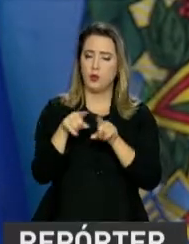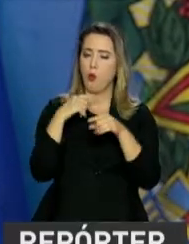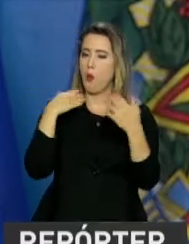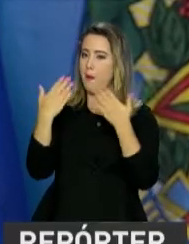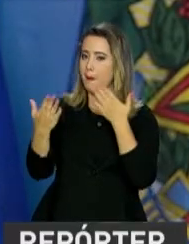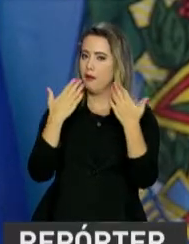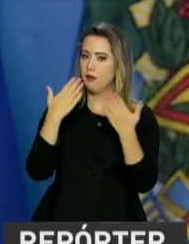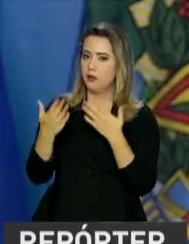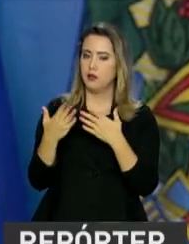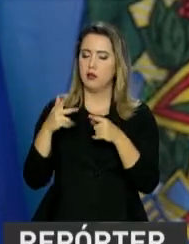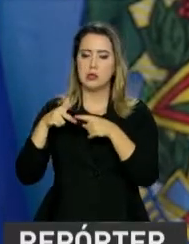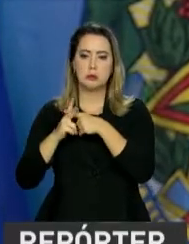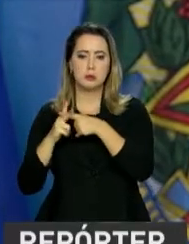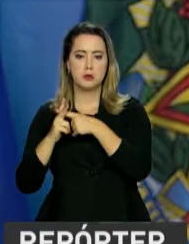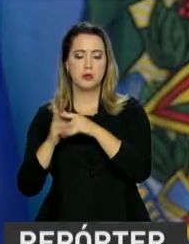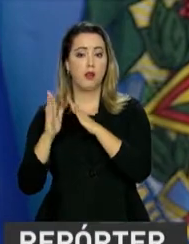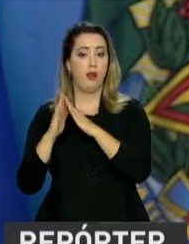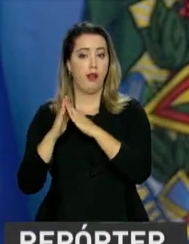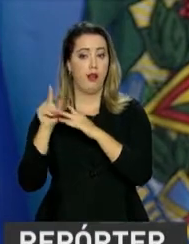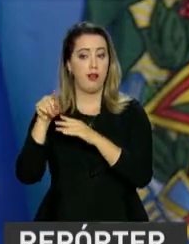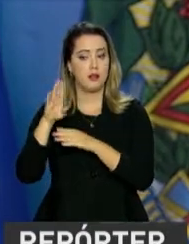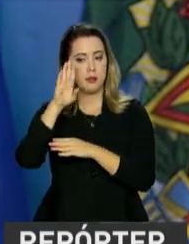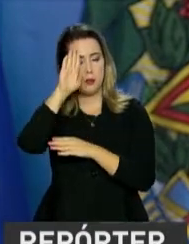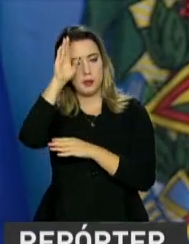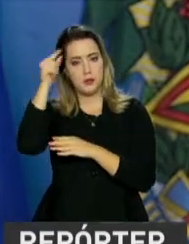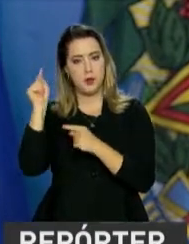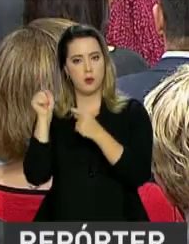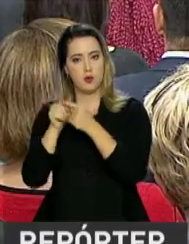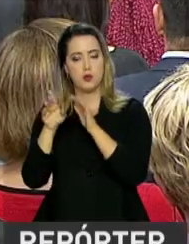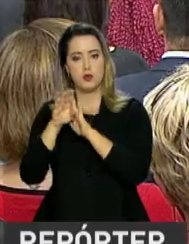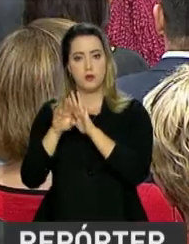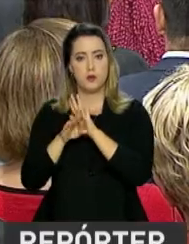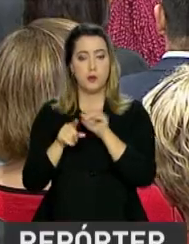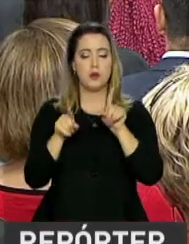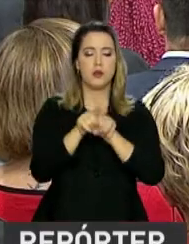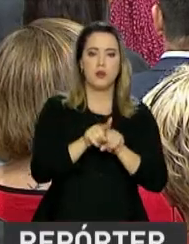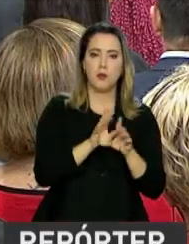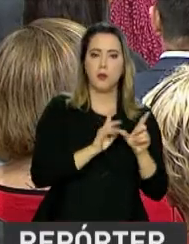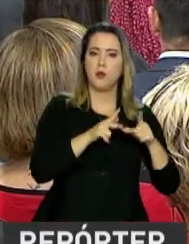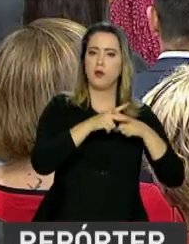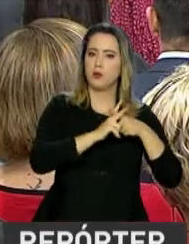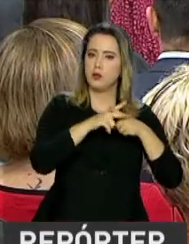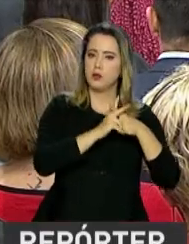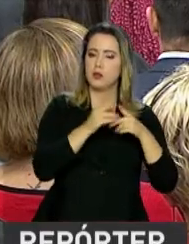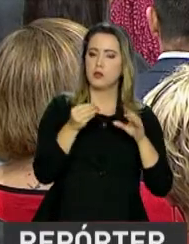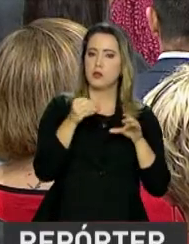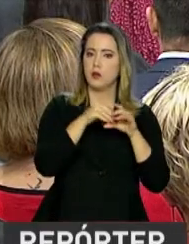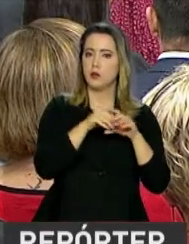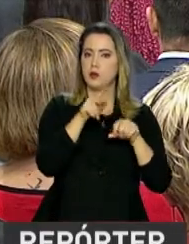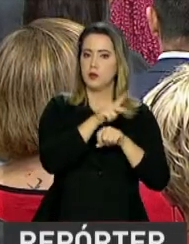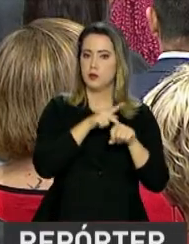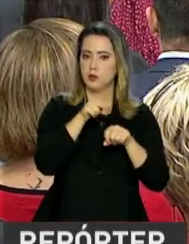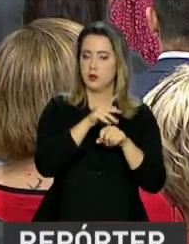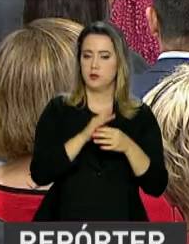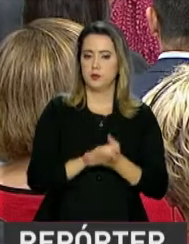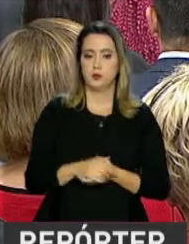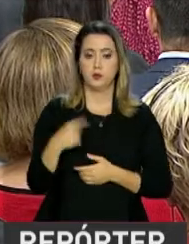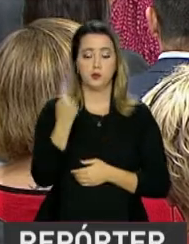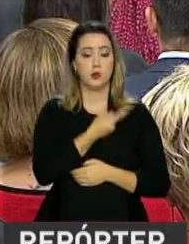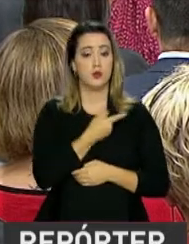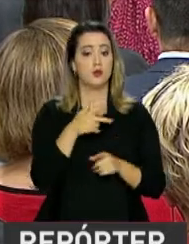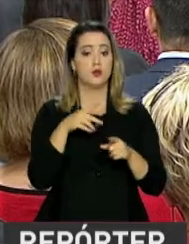da reforma da casa principal meta do programa com as reformas que estão ocorrendo no país nós estamos fazendo